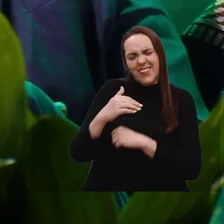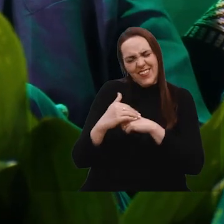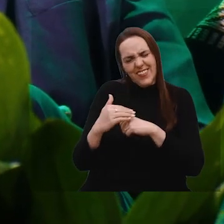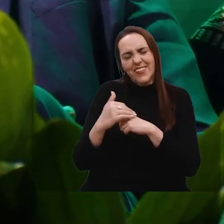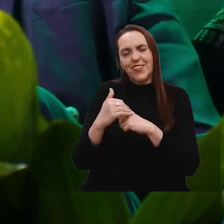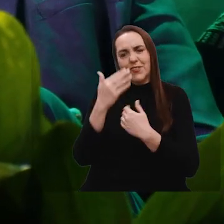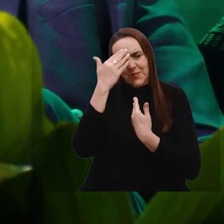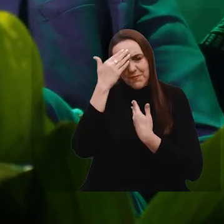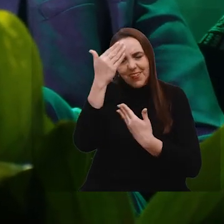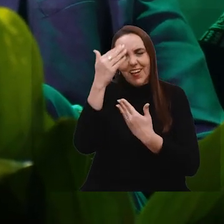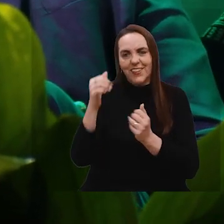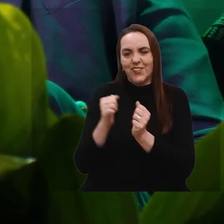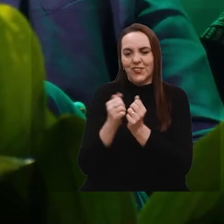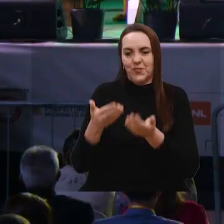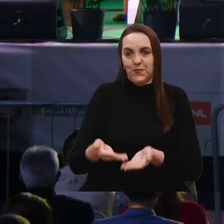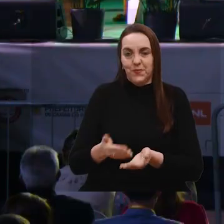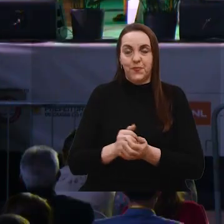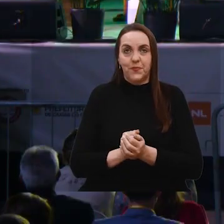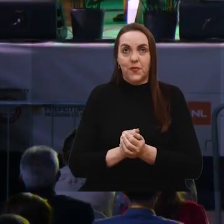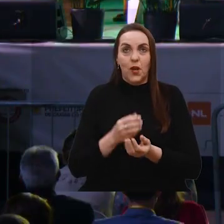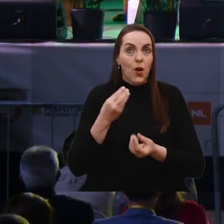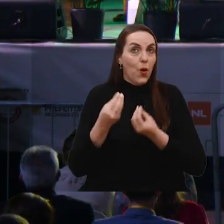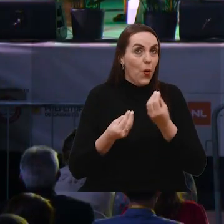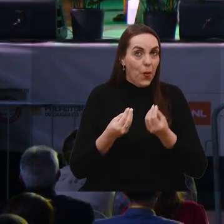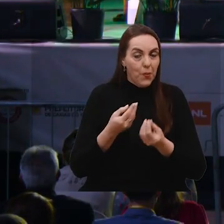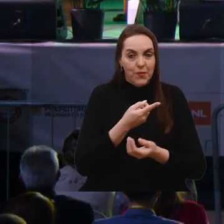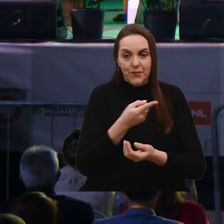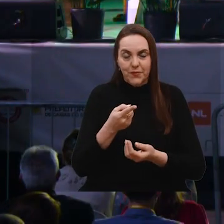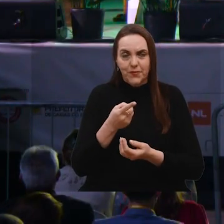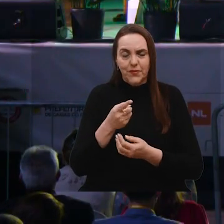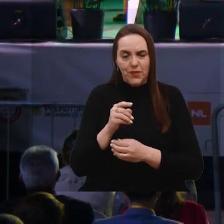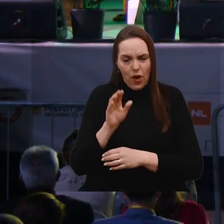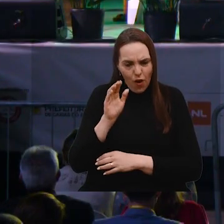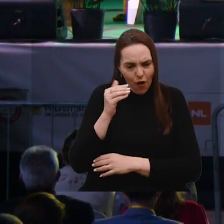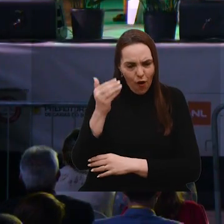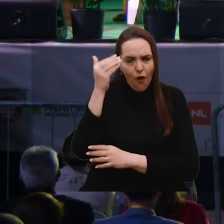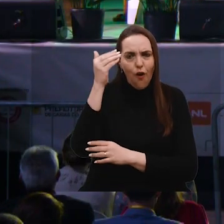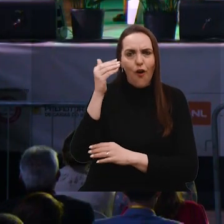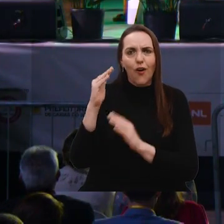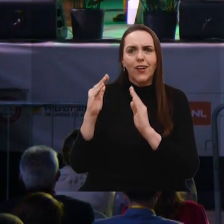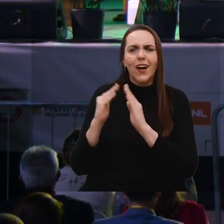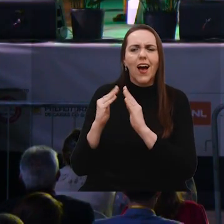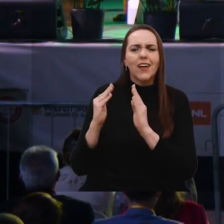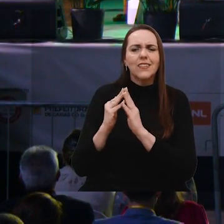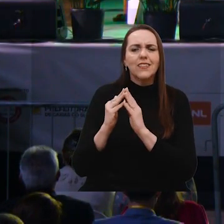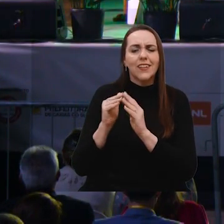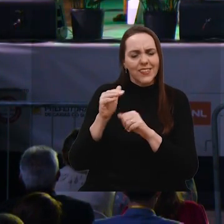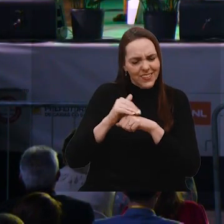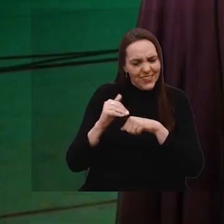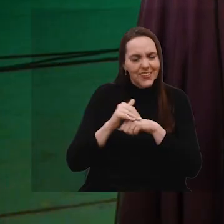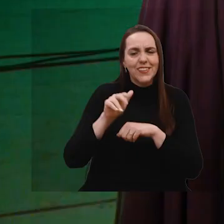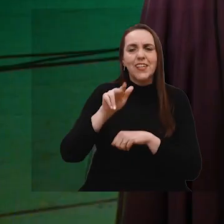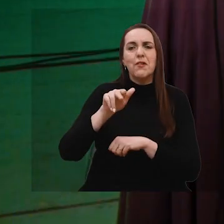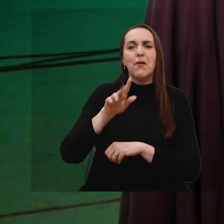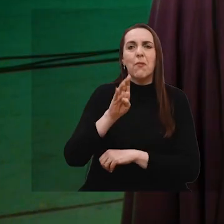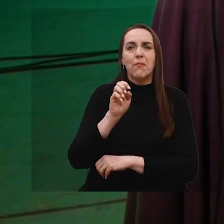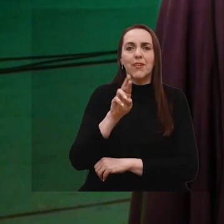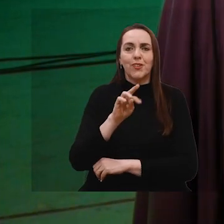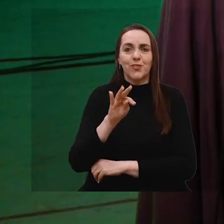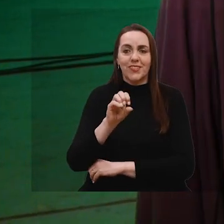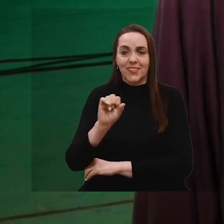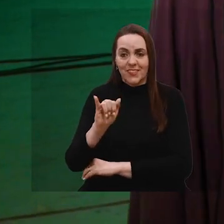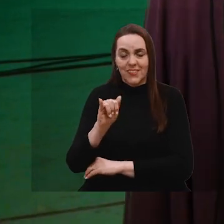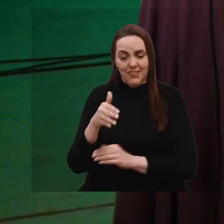Querido, enfim, muito obrigada por estar conosco. Então, como eles fizeram, em O de Casa, os nossos queridos irmãos Bertucci, eu vou